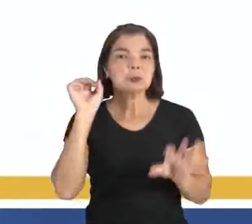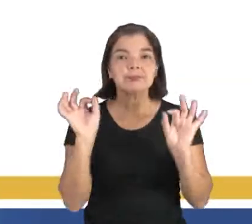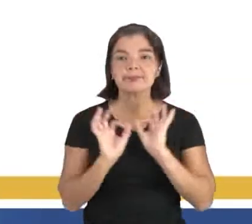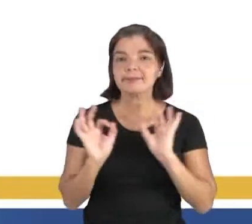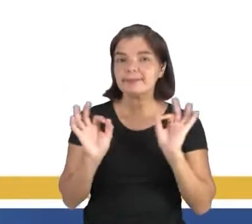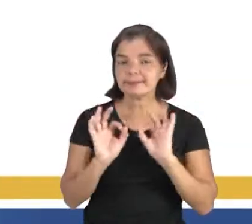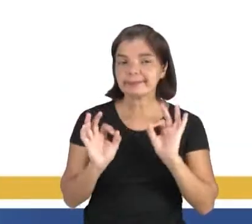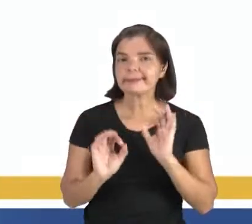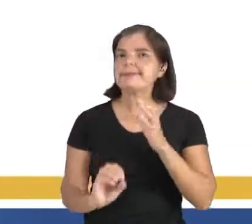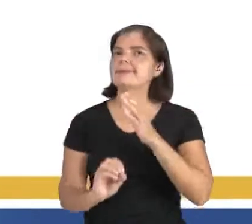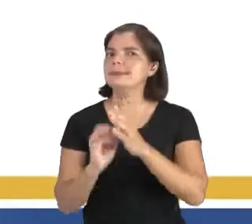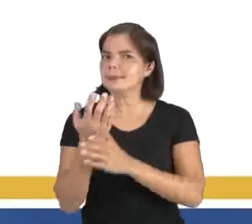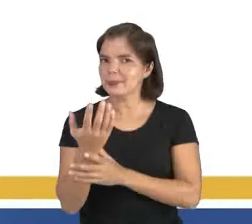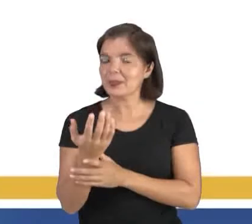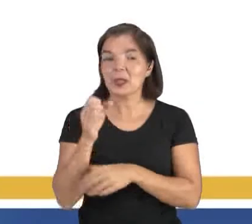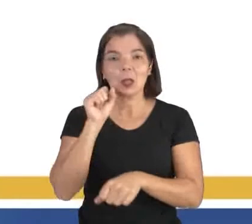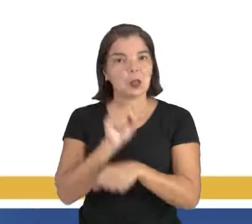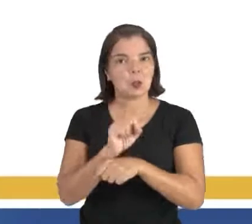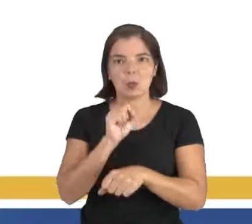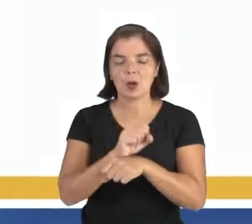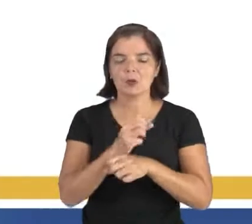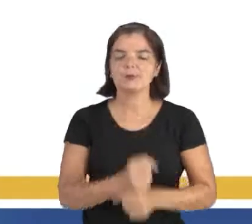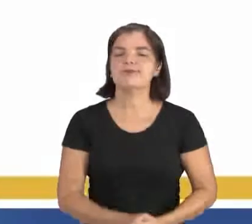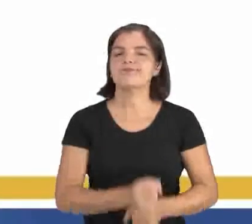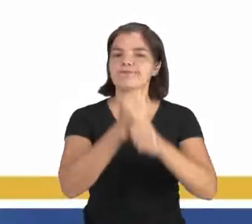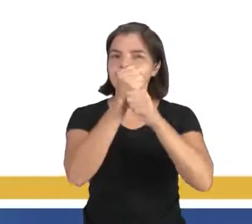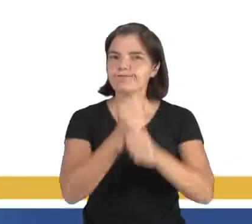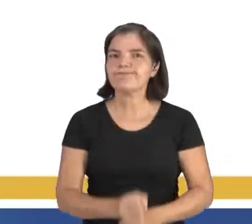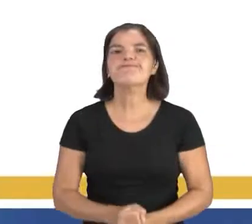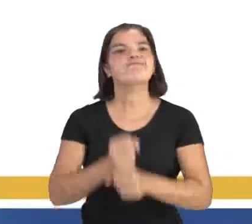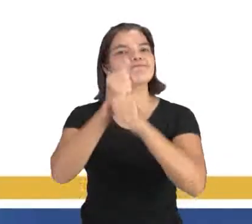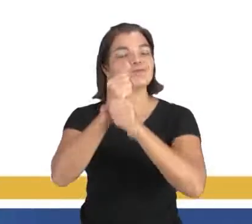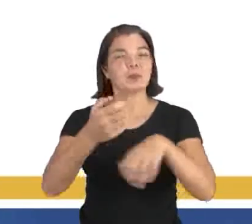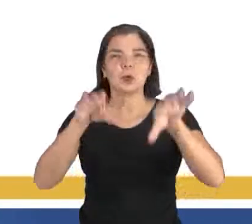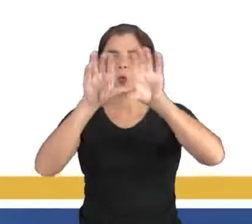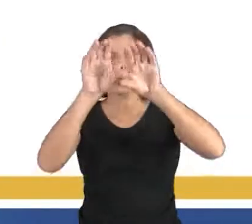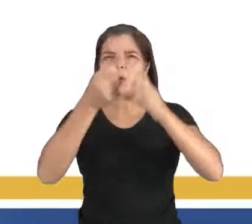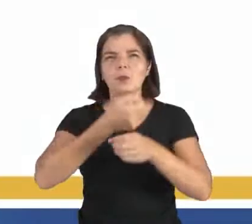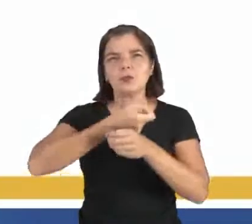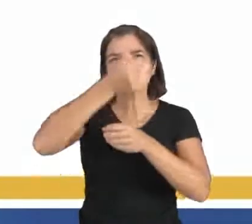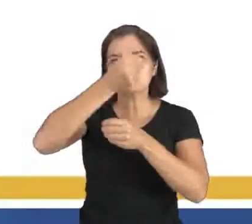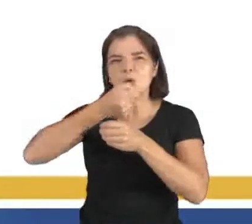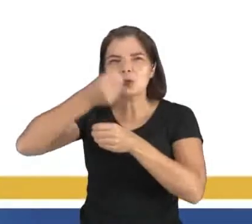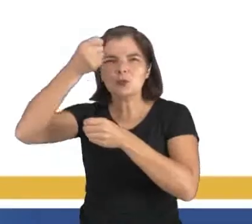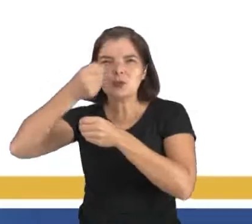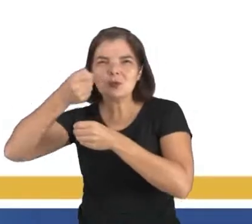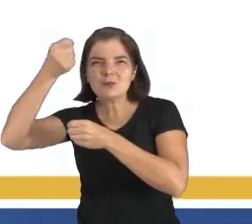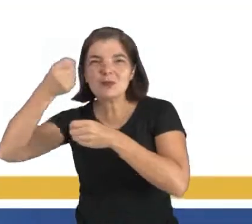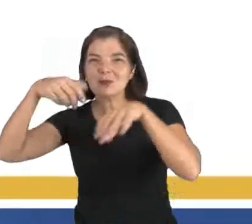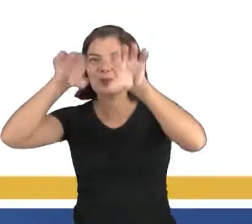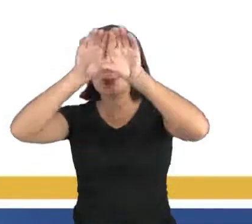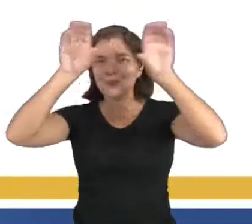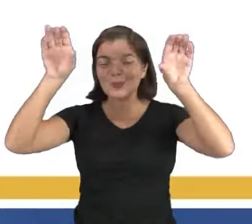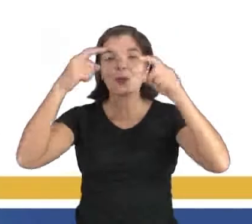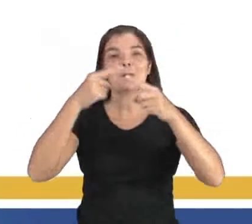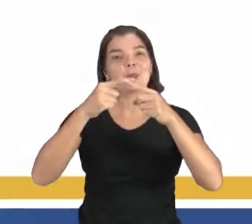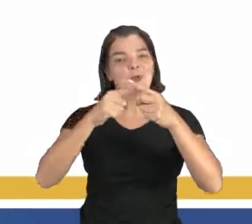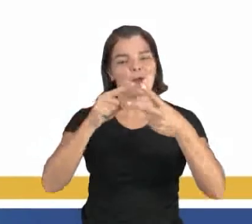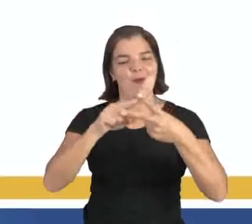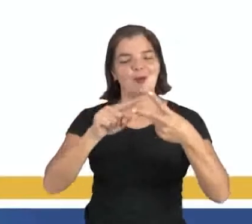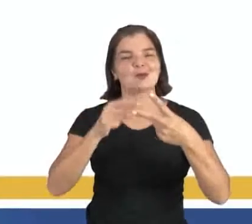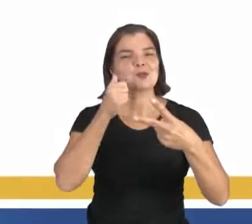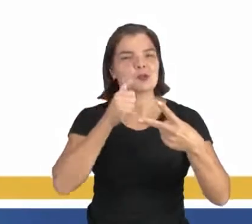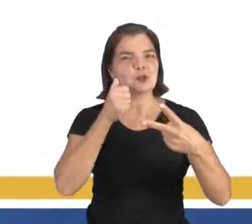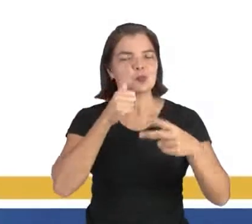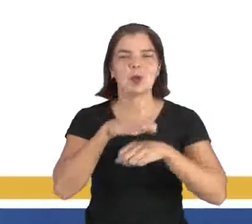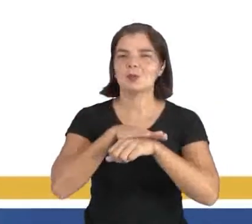grito. Acontece que não parou por aí. O espaço celeste começava a ganhar furos e mais furos, porque as duas mulheres, de